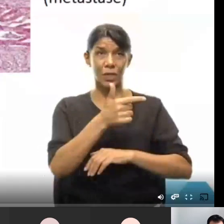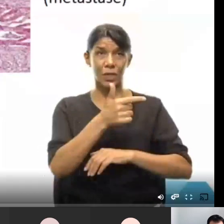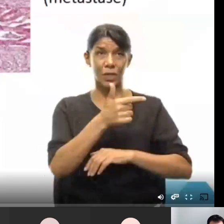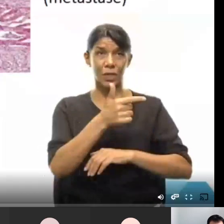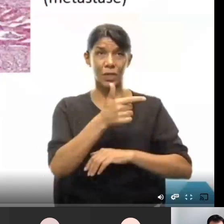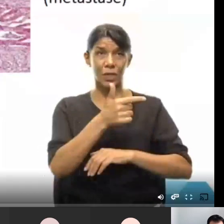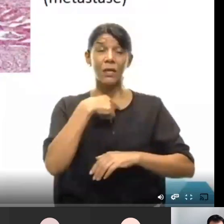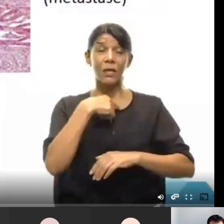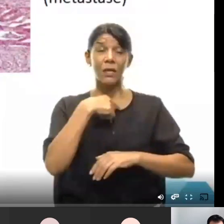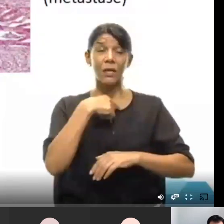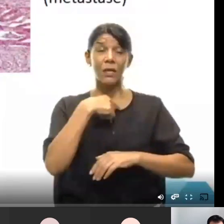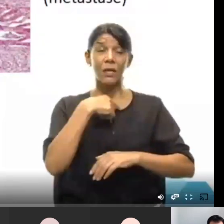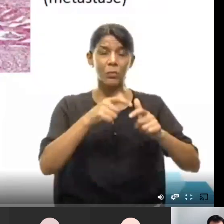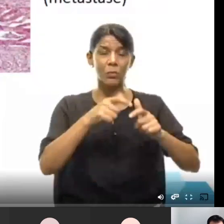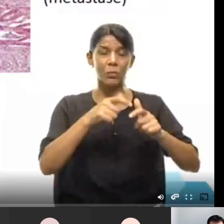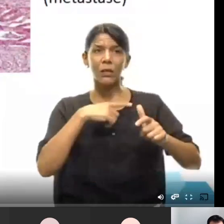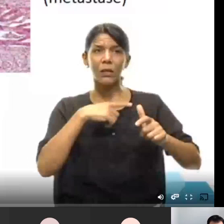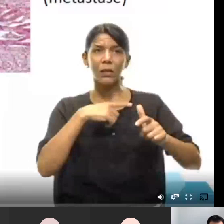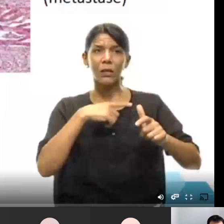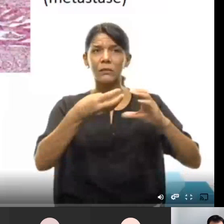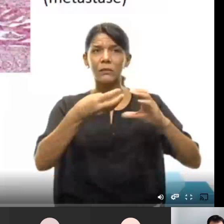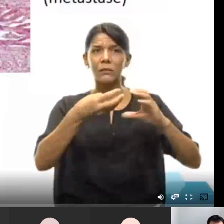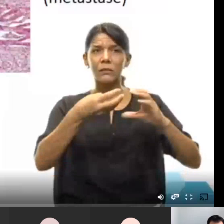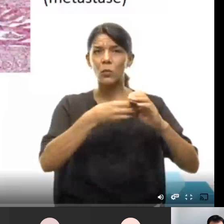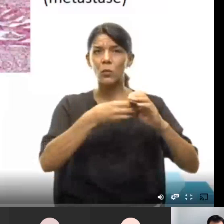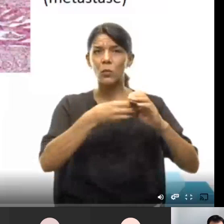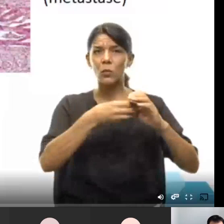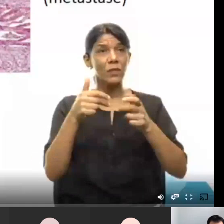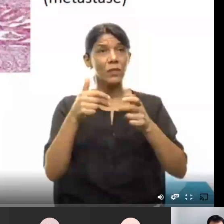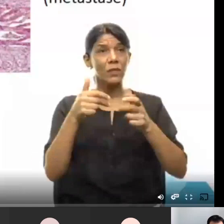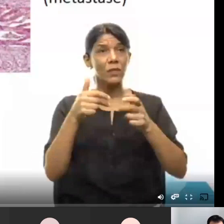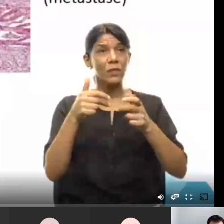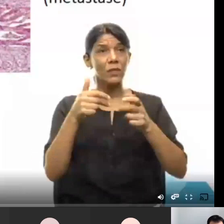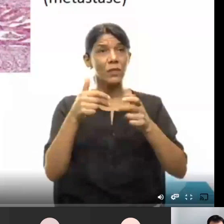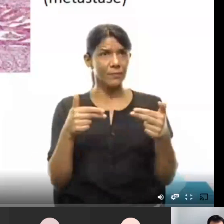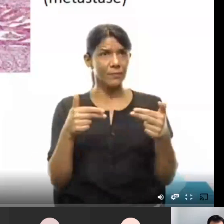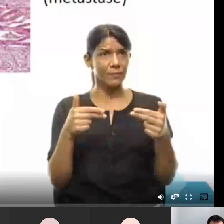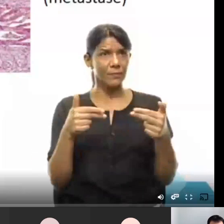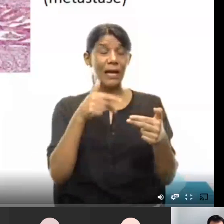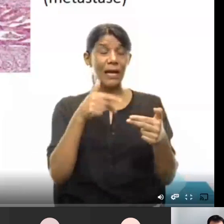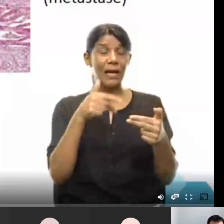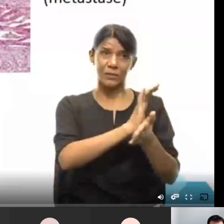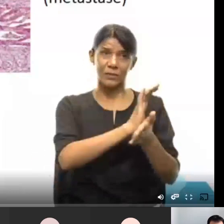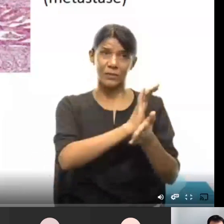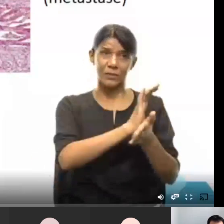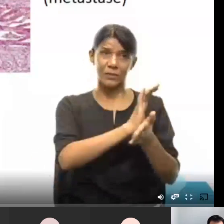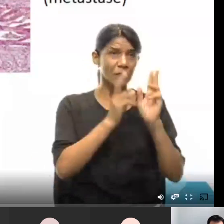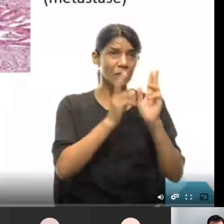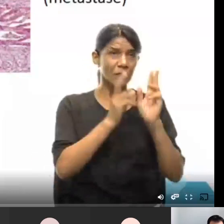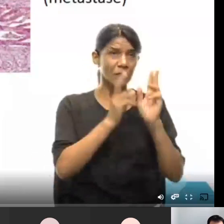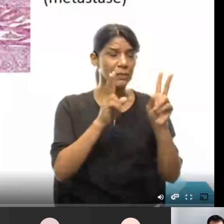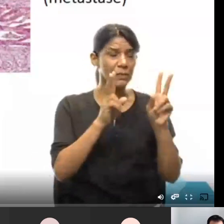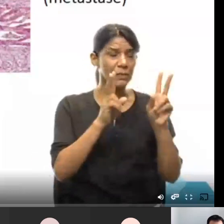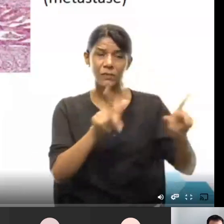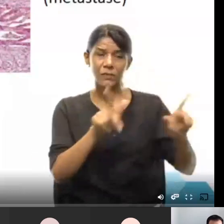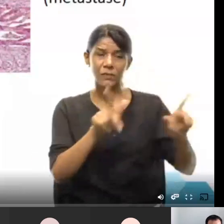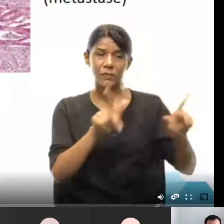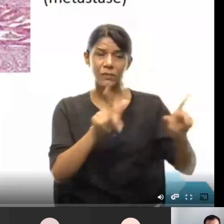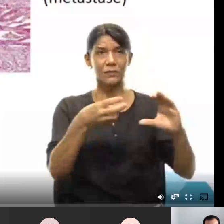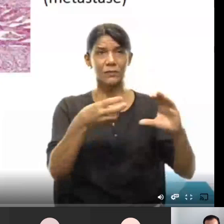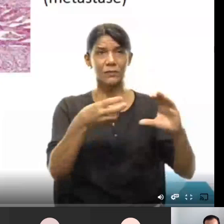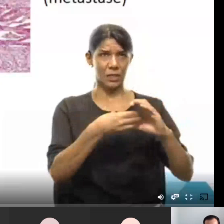boa diferenciação de células. Na região não afetada, há uma boa diferenciação de células.